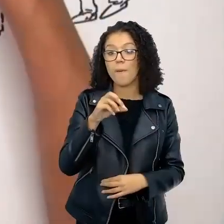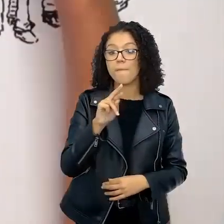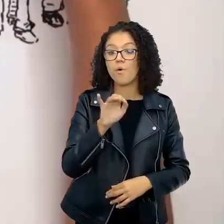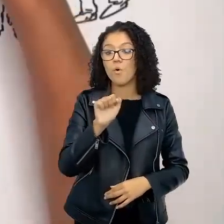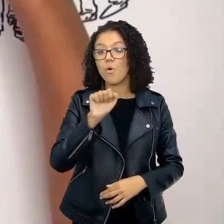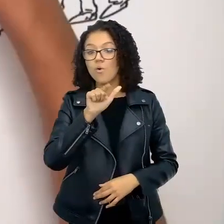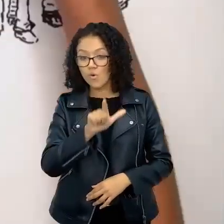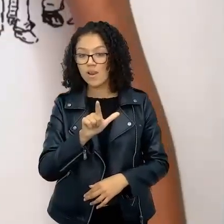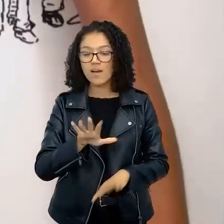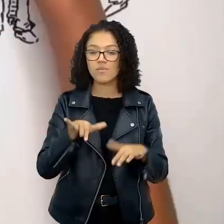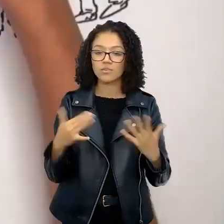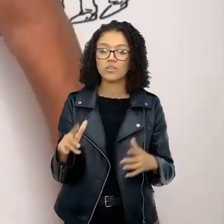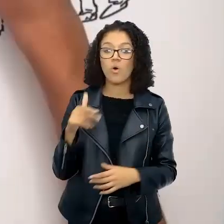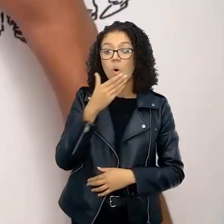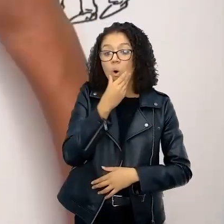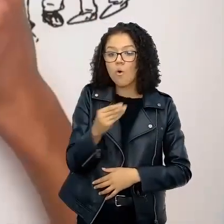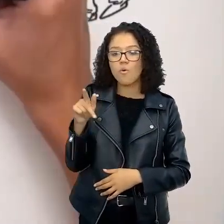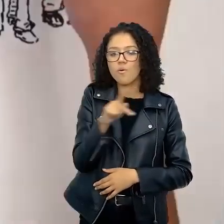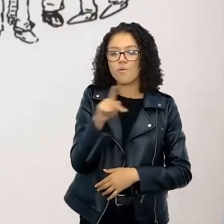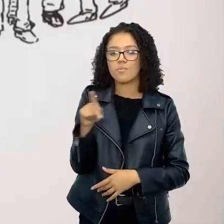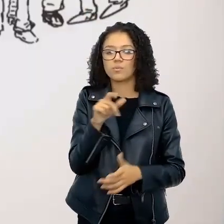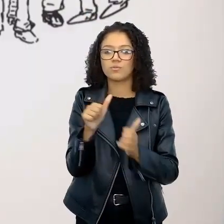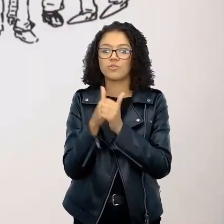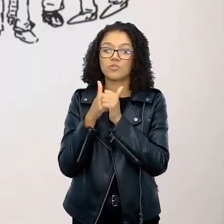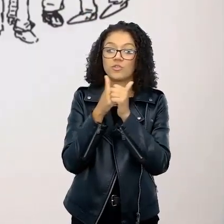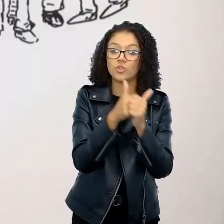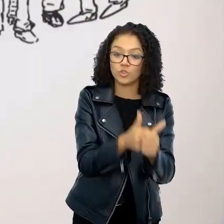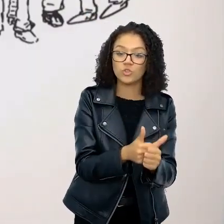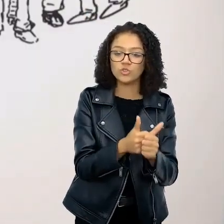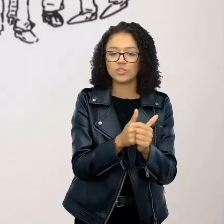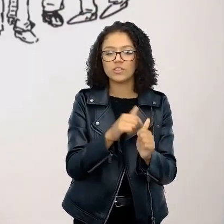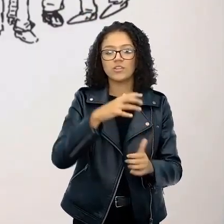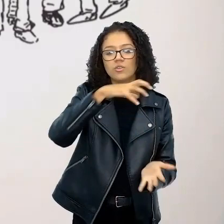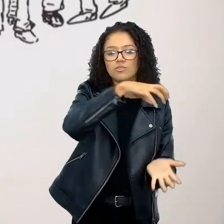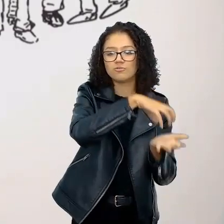auxílio da professora que acompanhou o caso, articula a rede de proteção interna, por meio da equipe gestora.